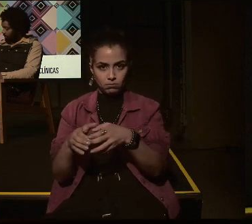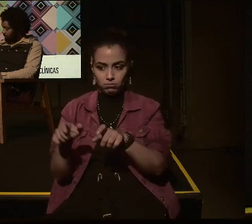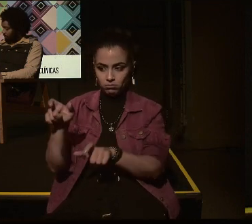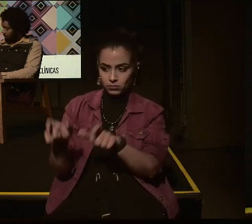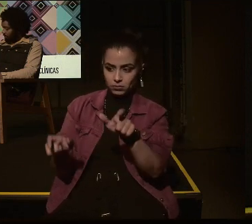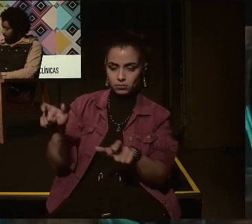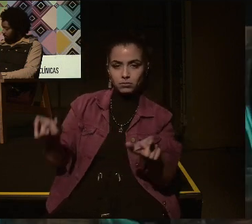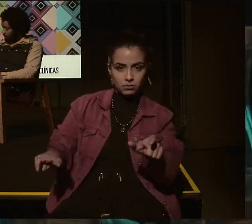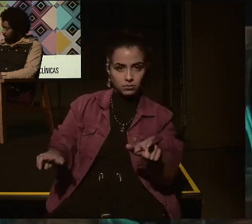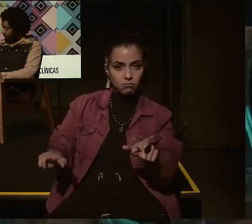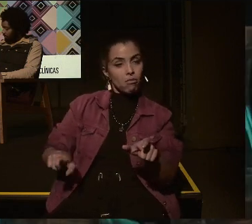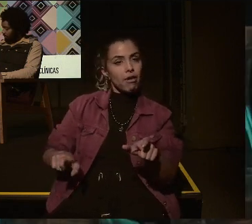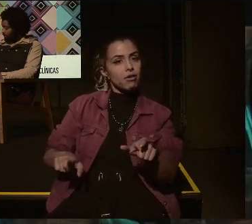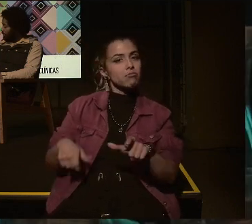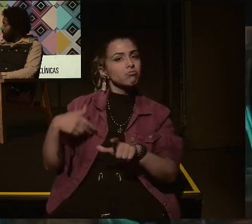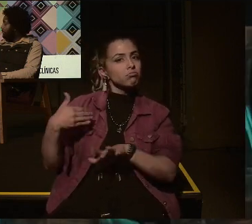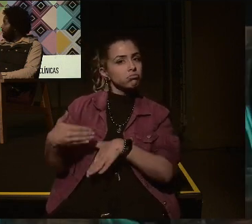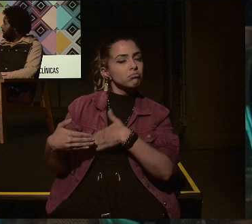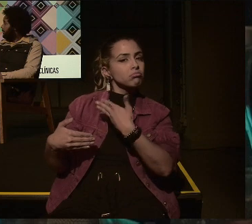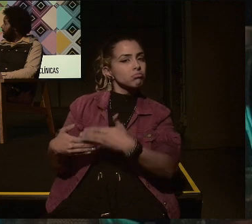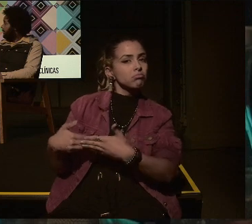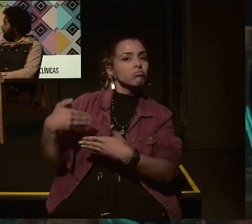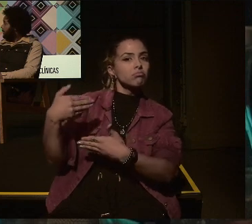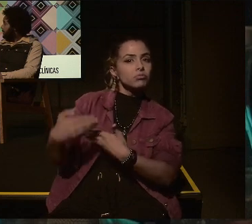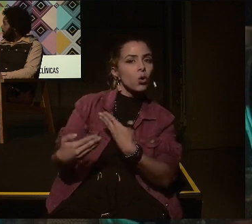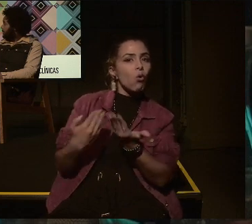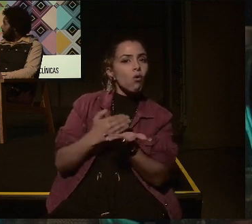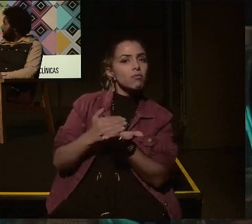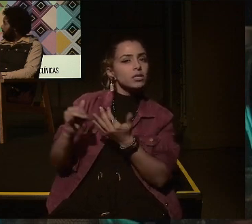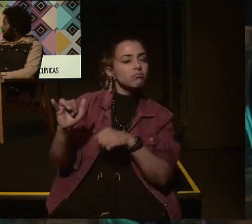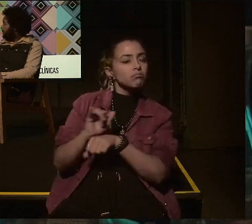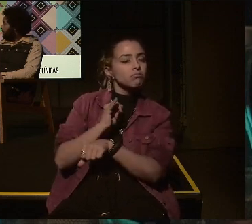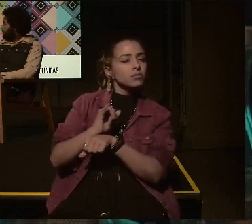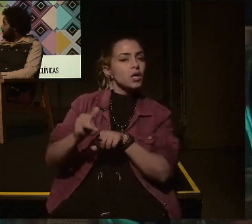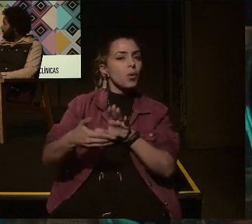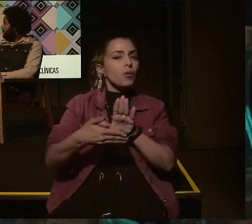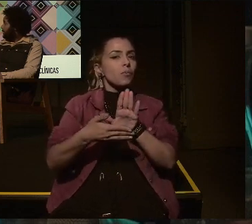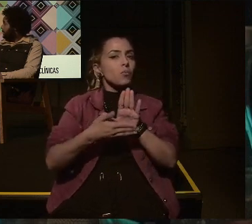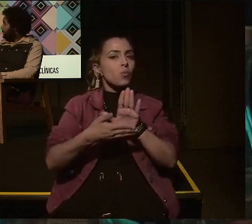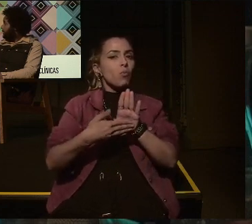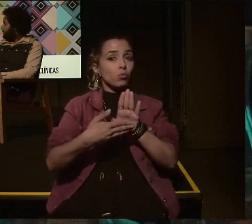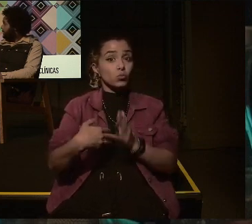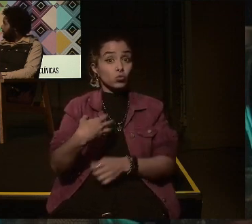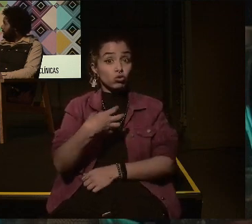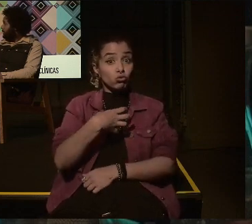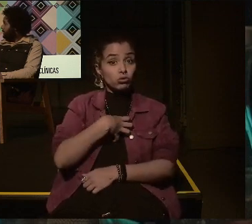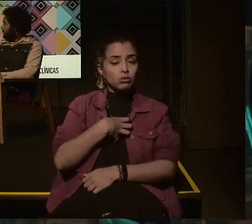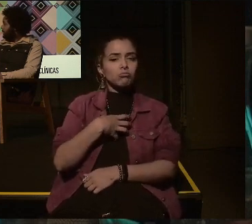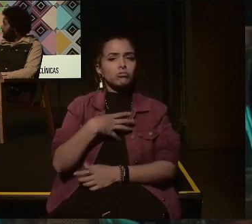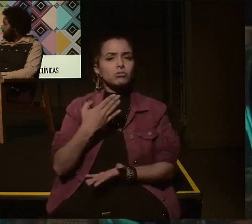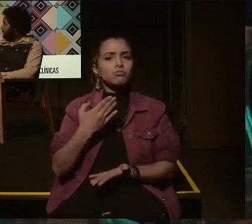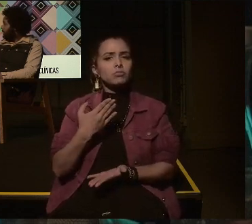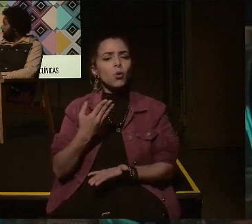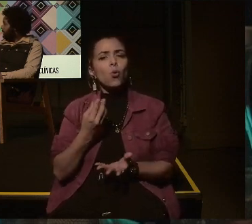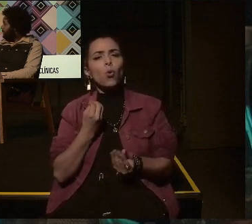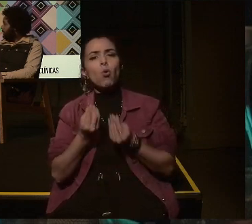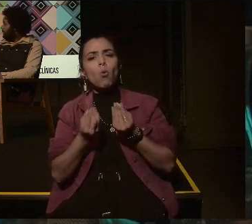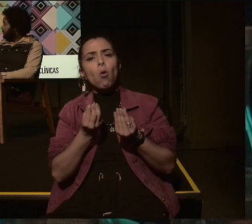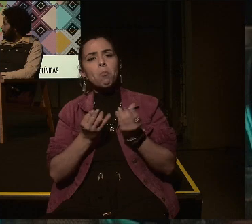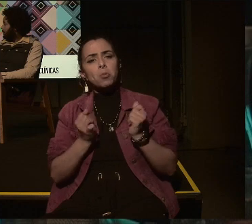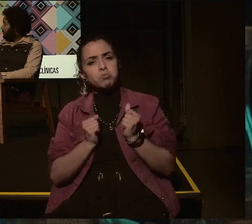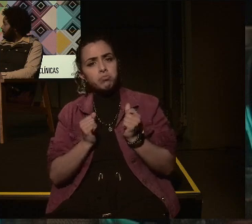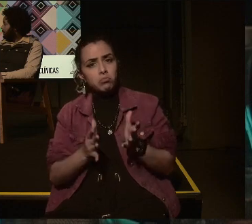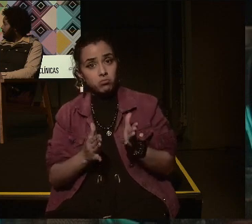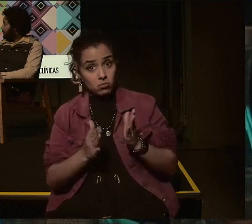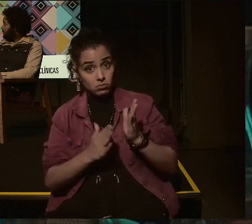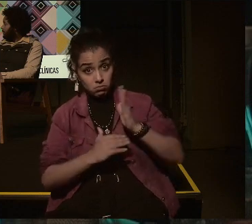vão propondo modos de fazer e saber saúde mental